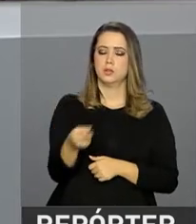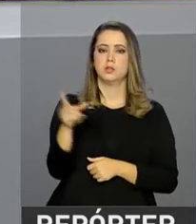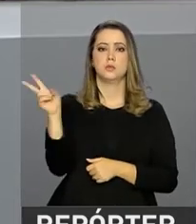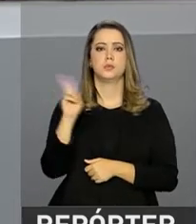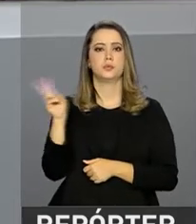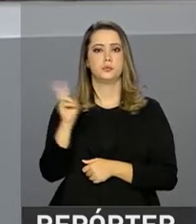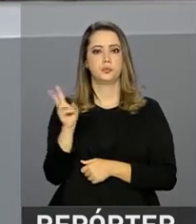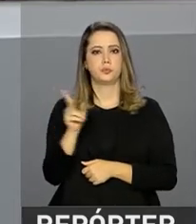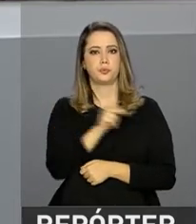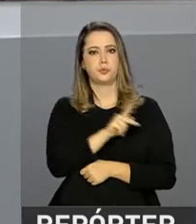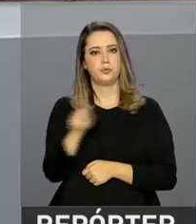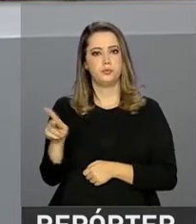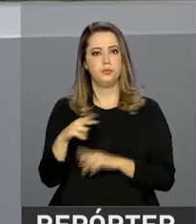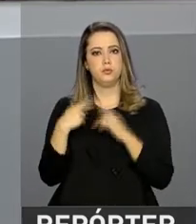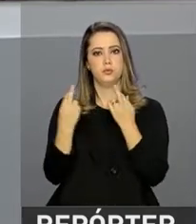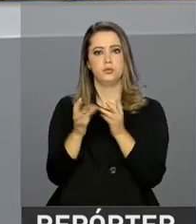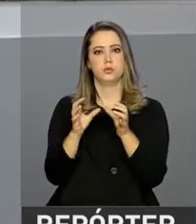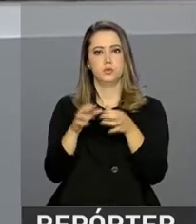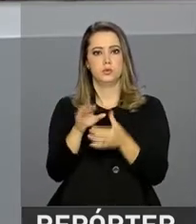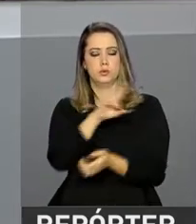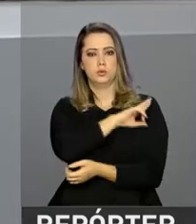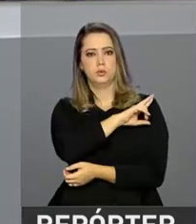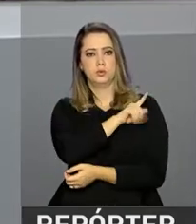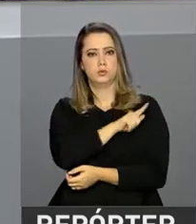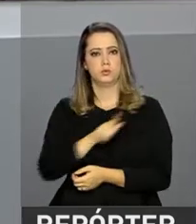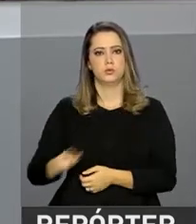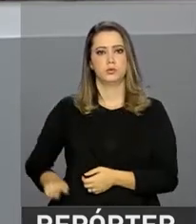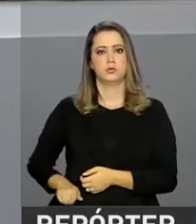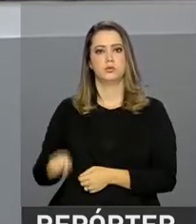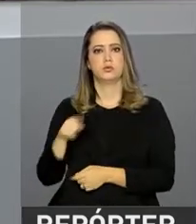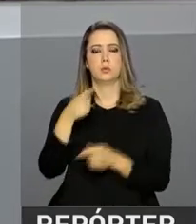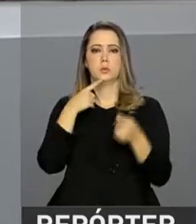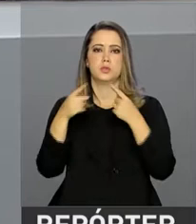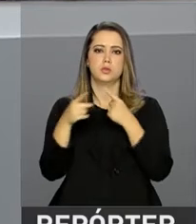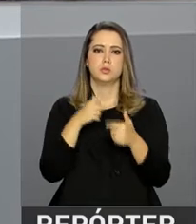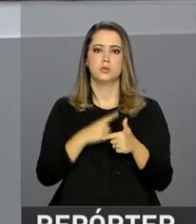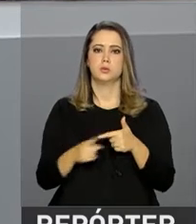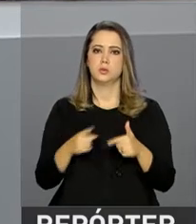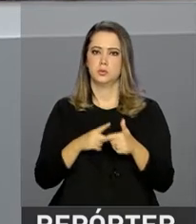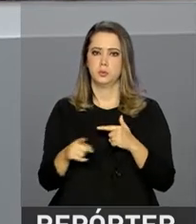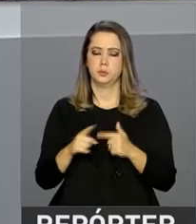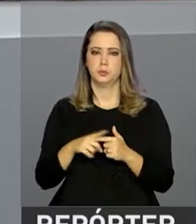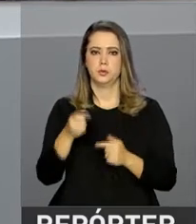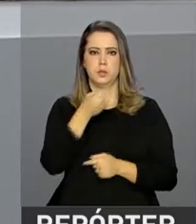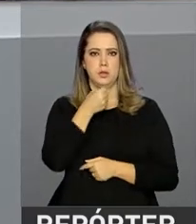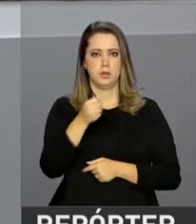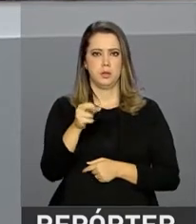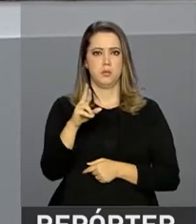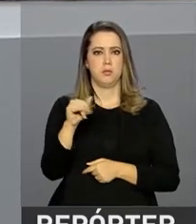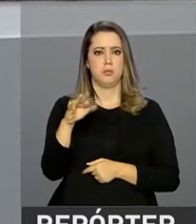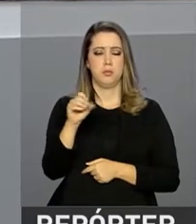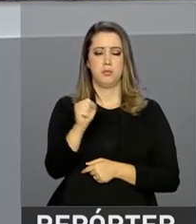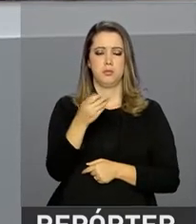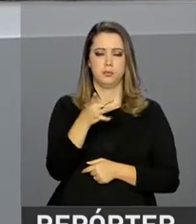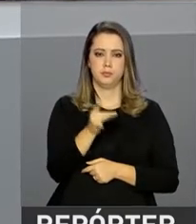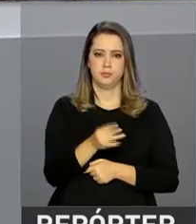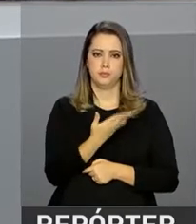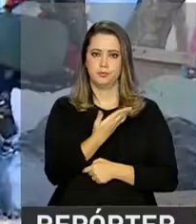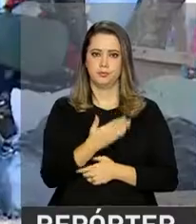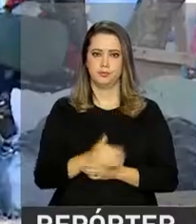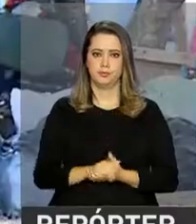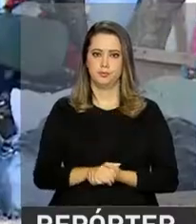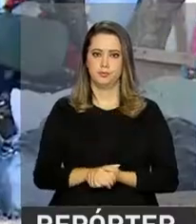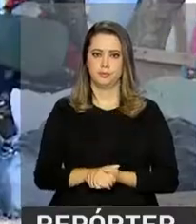venezuelanos o presidente se reuniu com representantes do governo do estado para discutir a situação a repórter raíssa lopes acompanhou